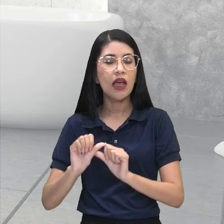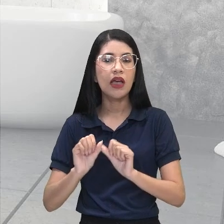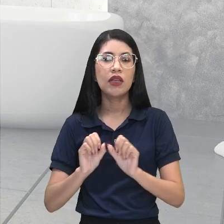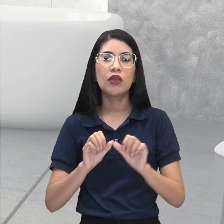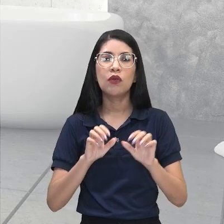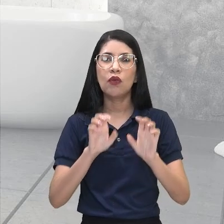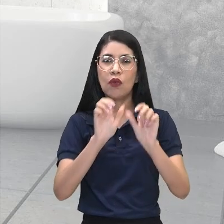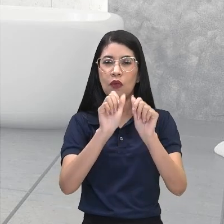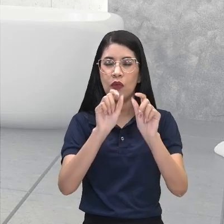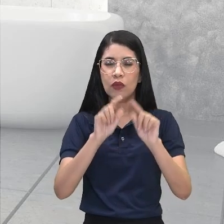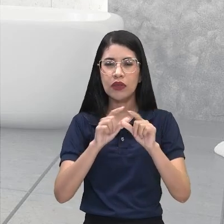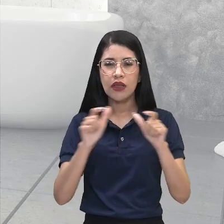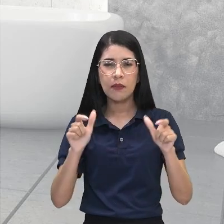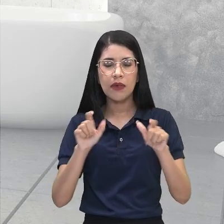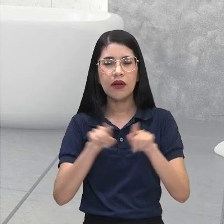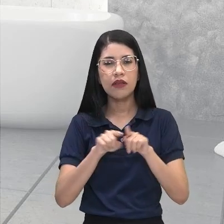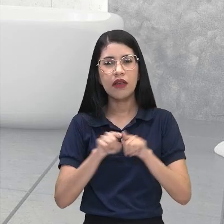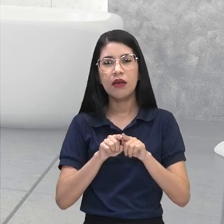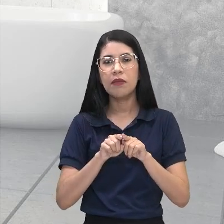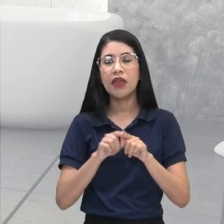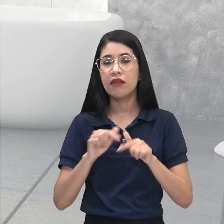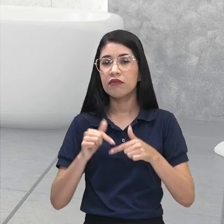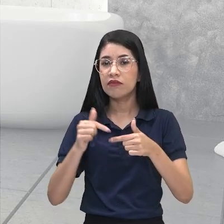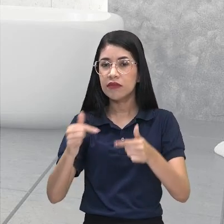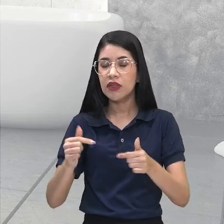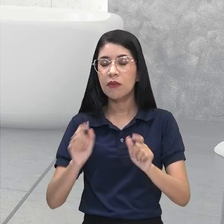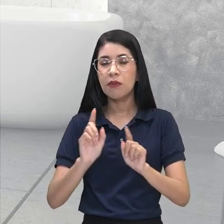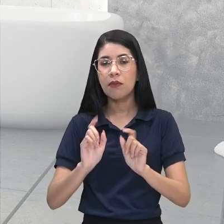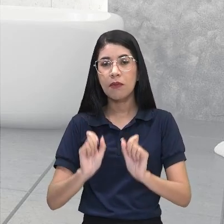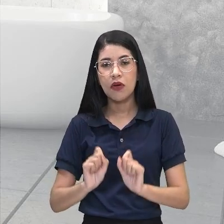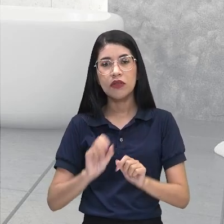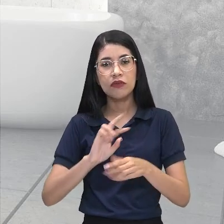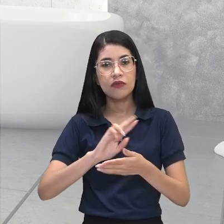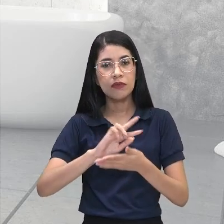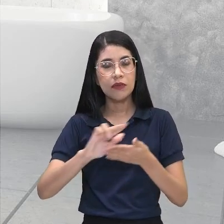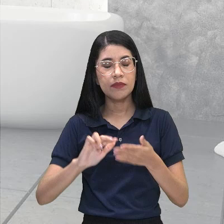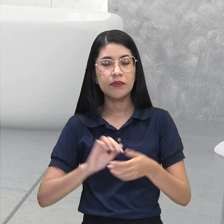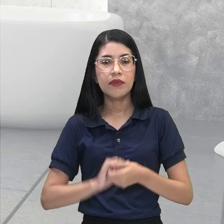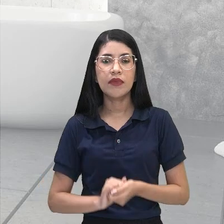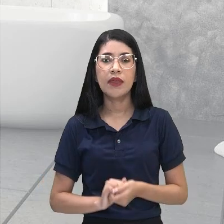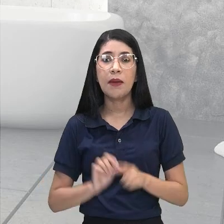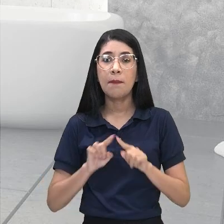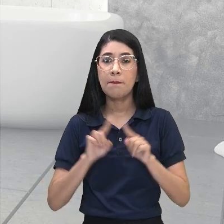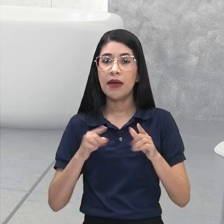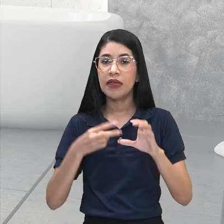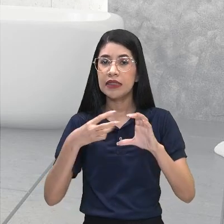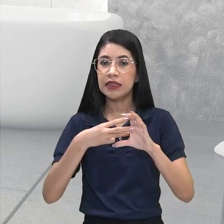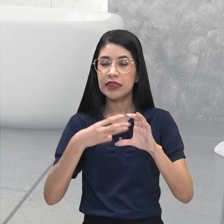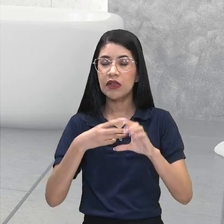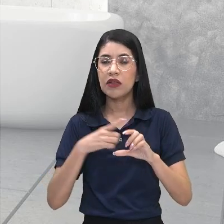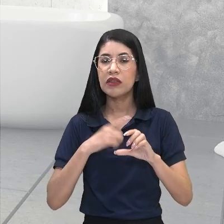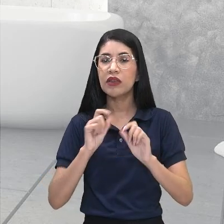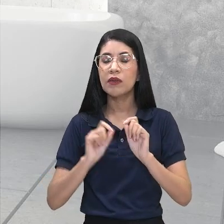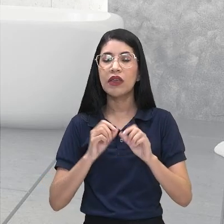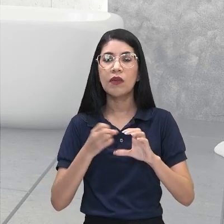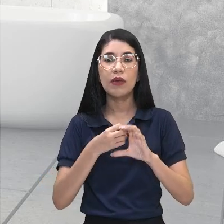forma, tamanho e função, mas todas as células elas compartilham de